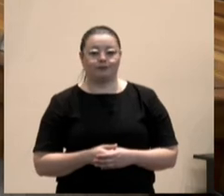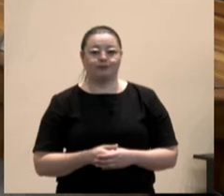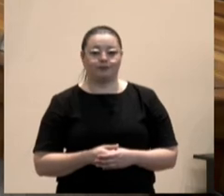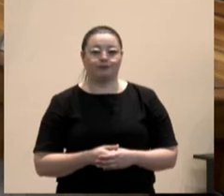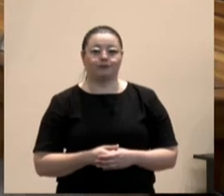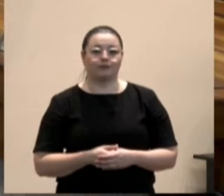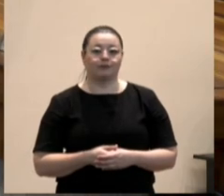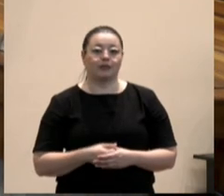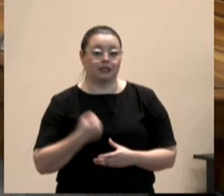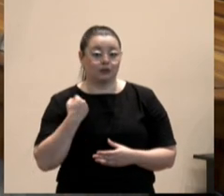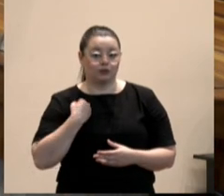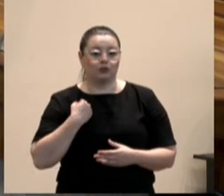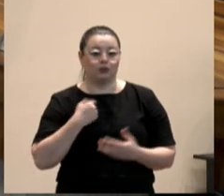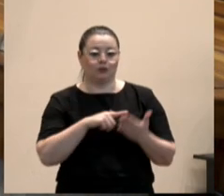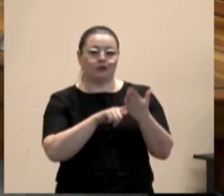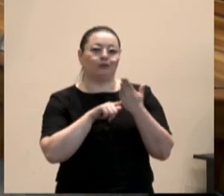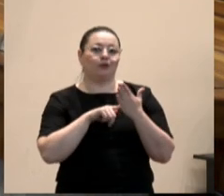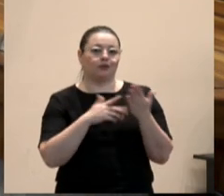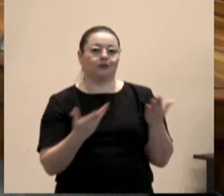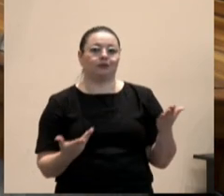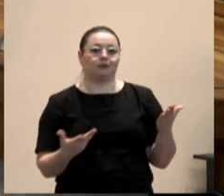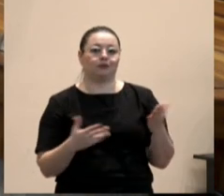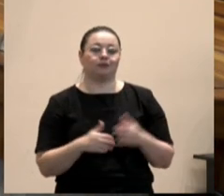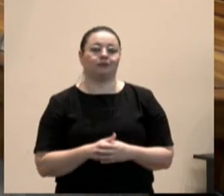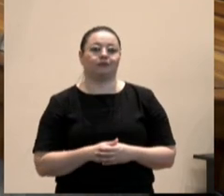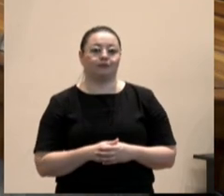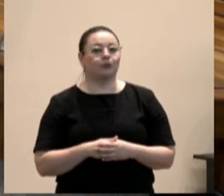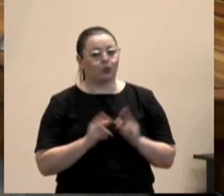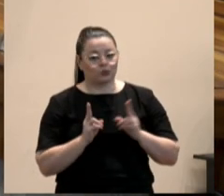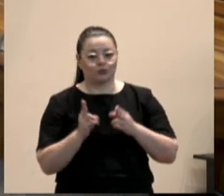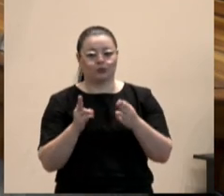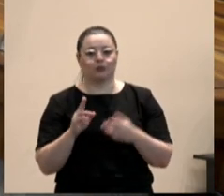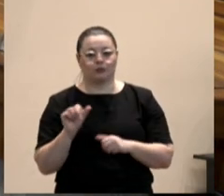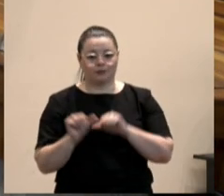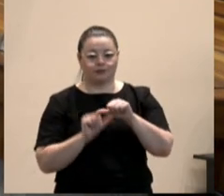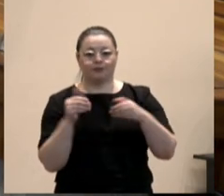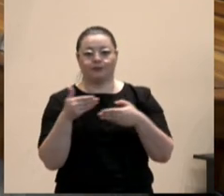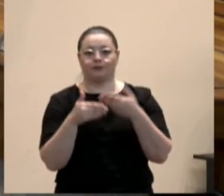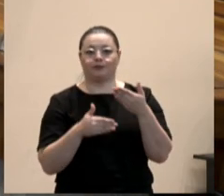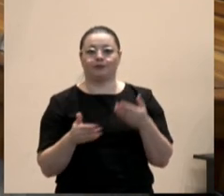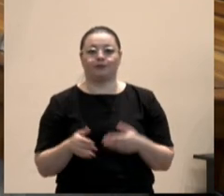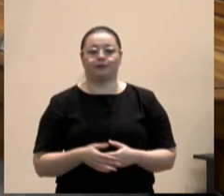do simulador com o salão de qualidade. Próximo.